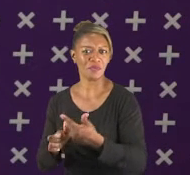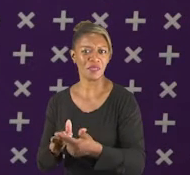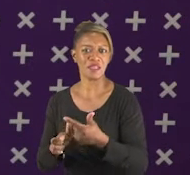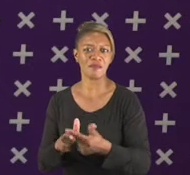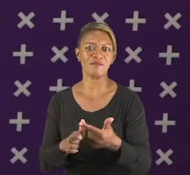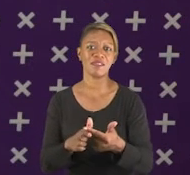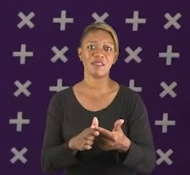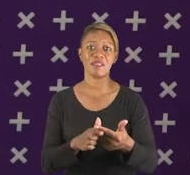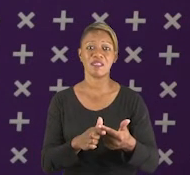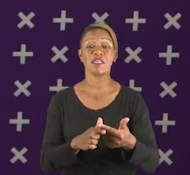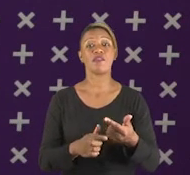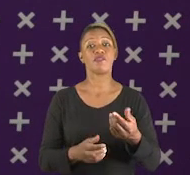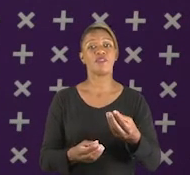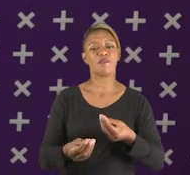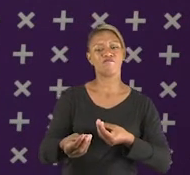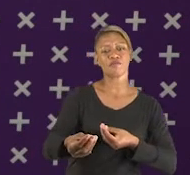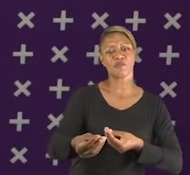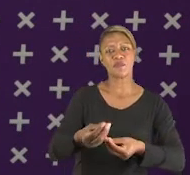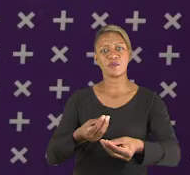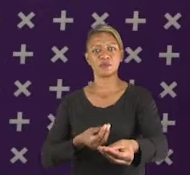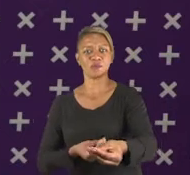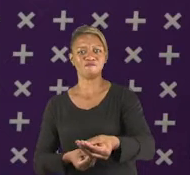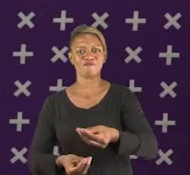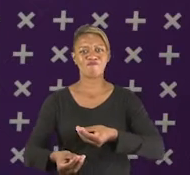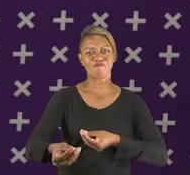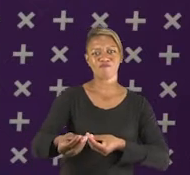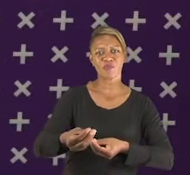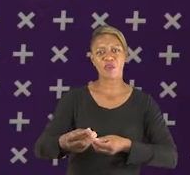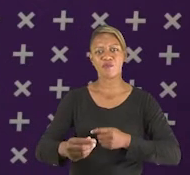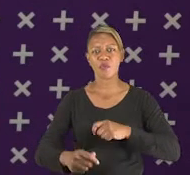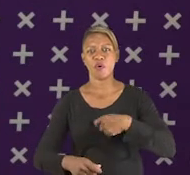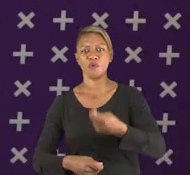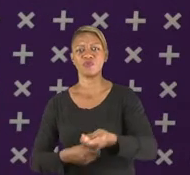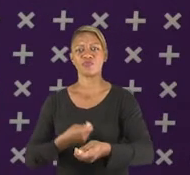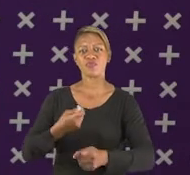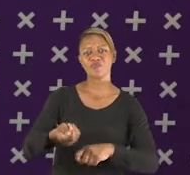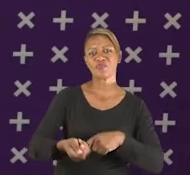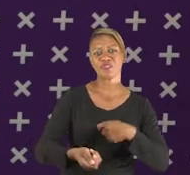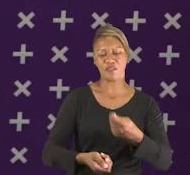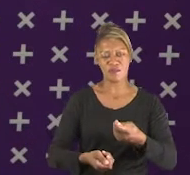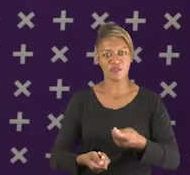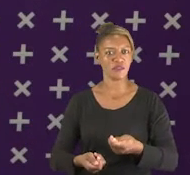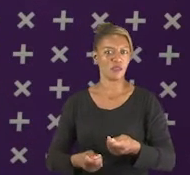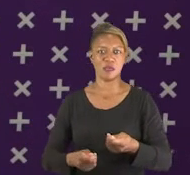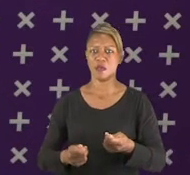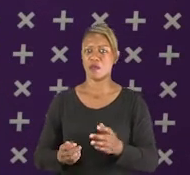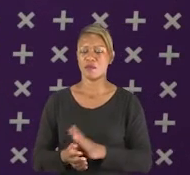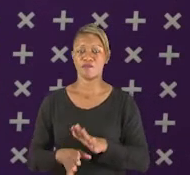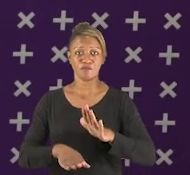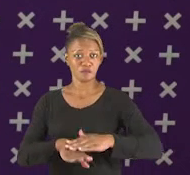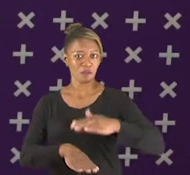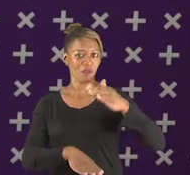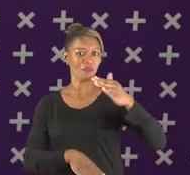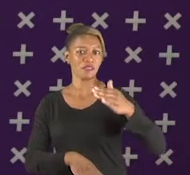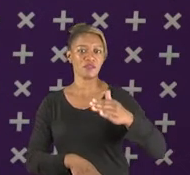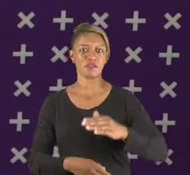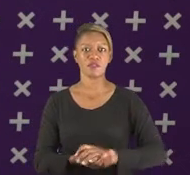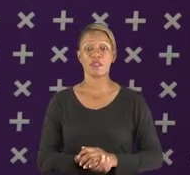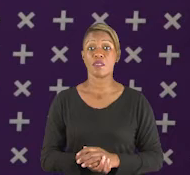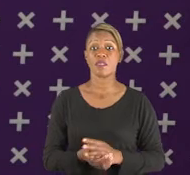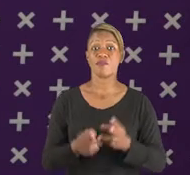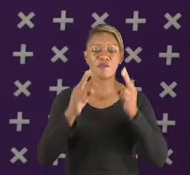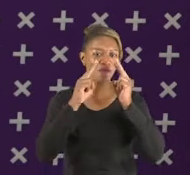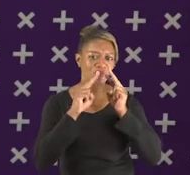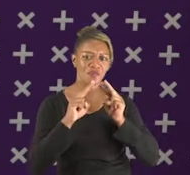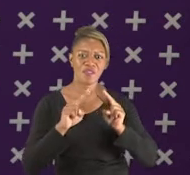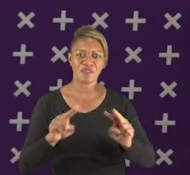você tem um ganho de custo né Umas atividade em qualidade muito grande quer dizer que Muito Além da questão visual